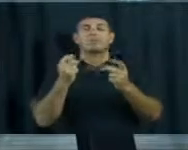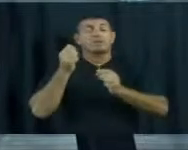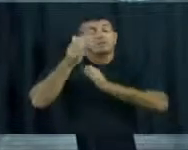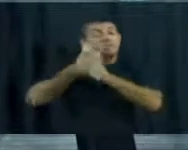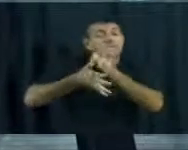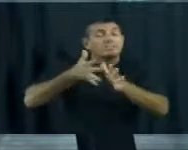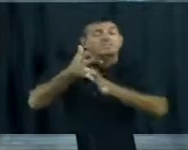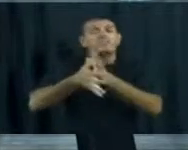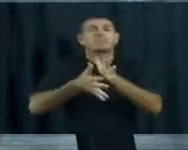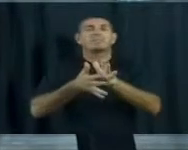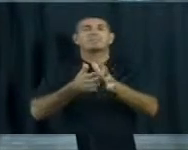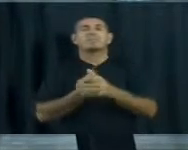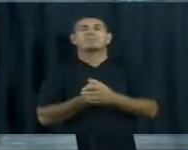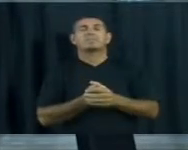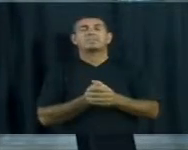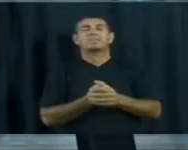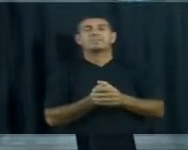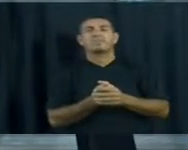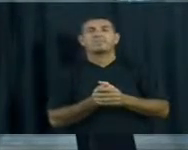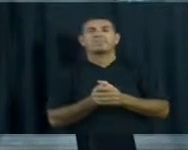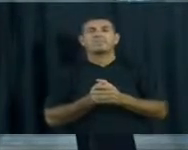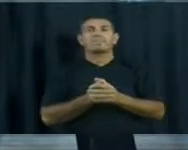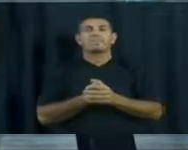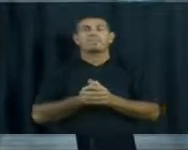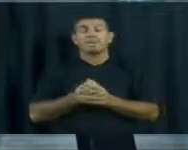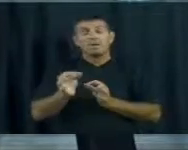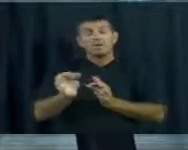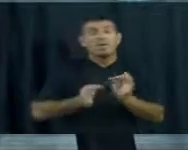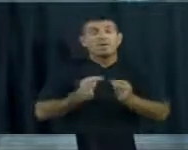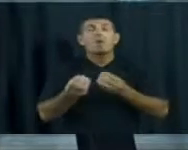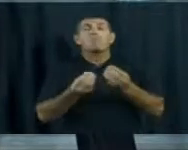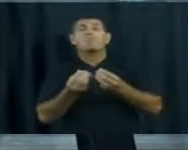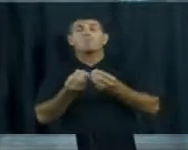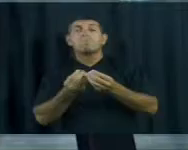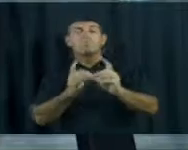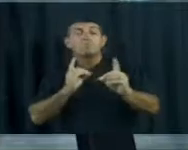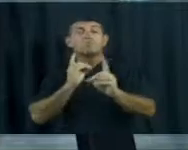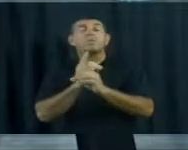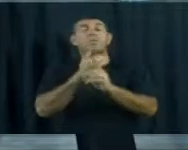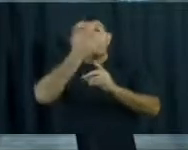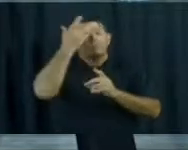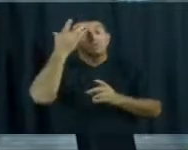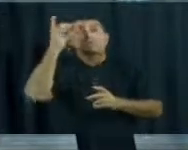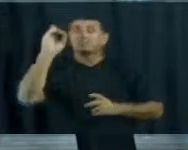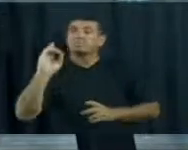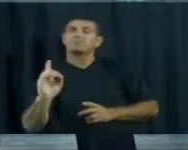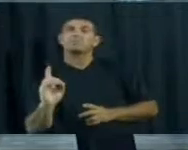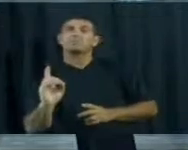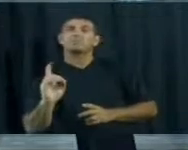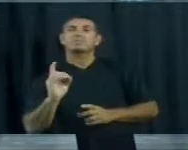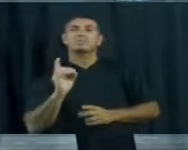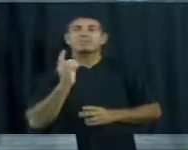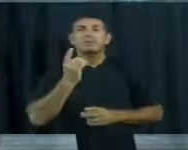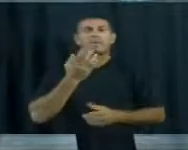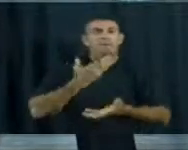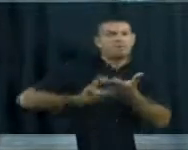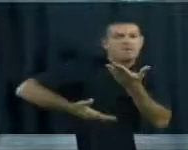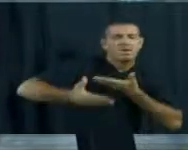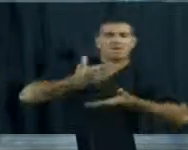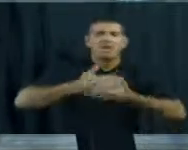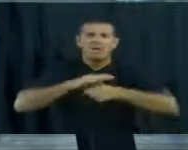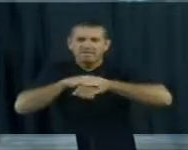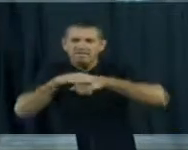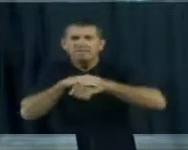com um workshop trazendo aí a questão da estruturação de como abordar uma pessoa com deficiência. Né? Então, a ABACAF, juntamente com essas associações, fez